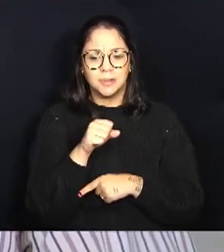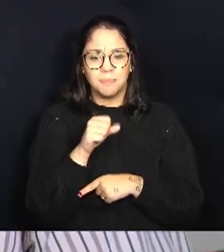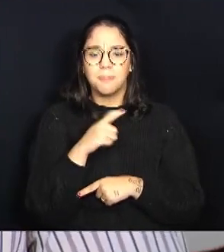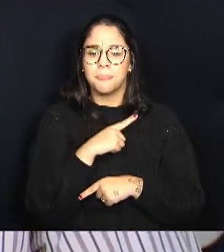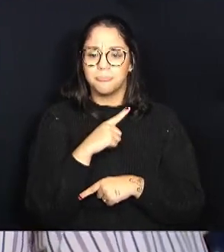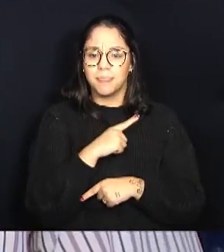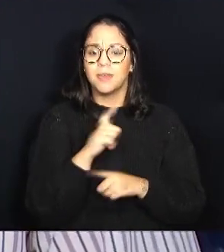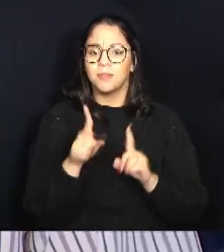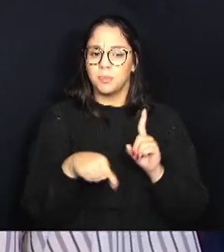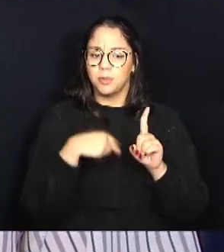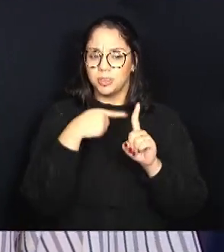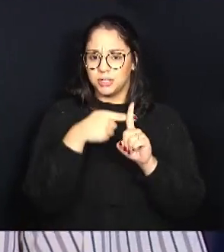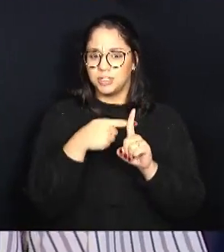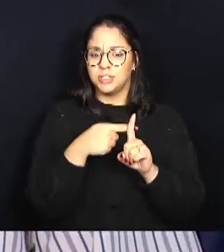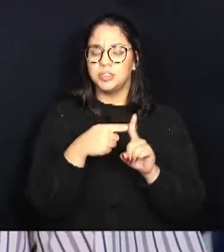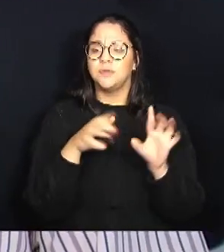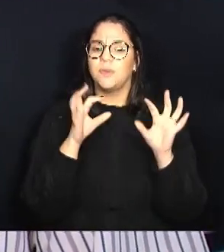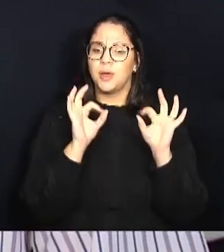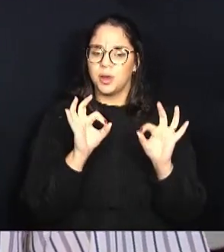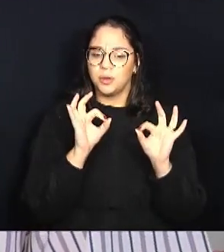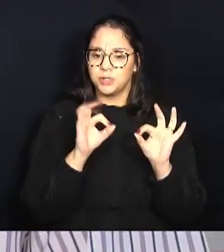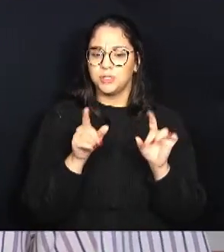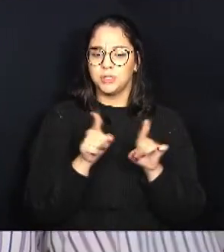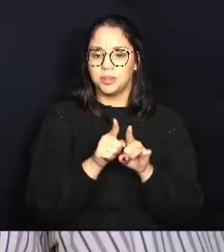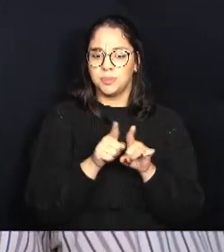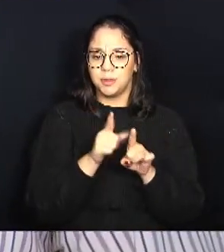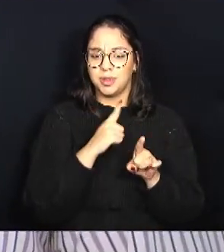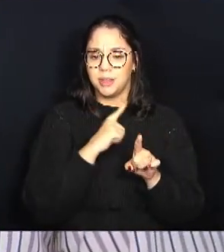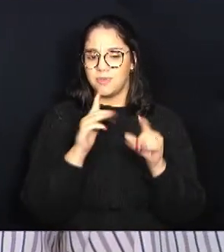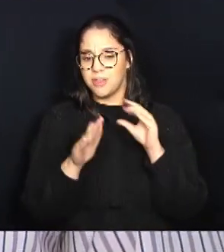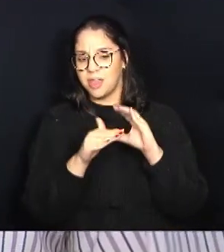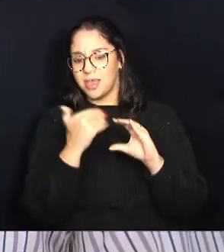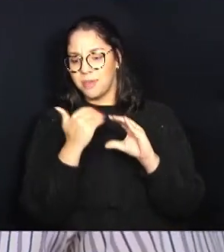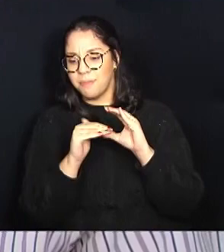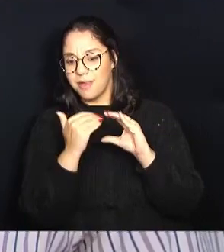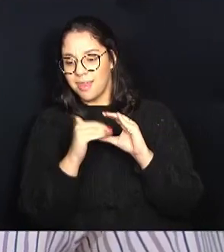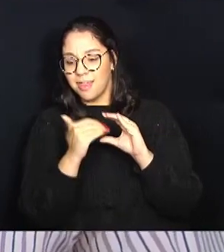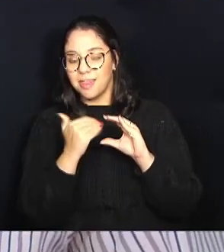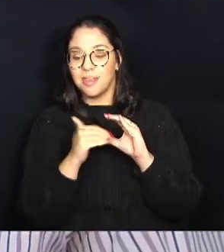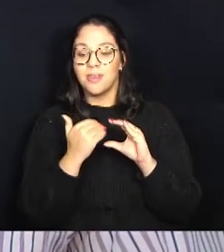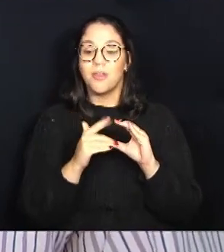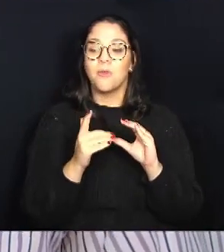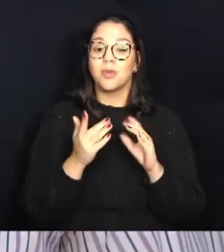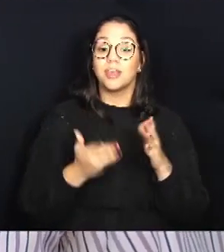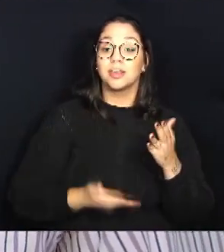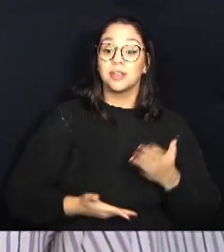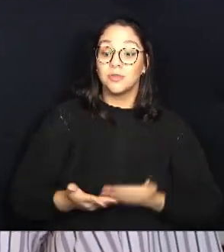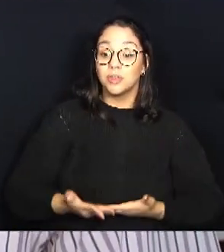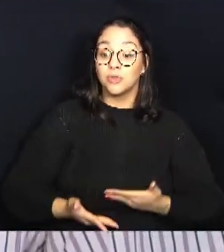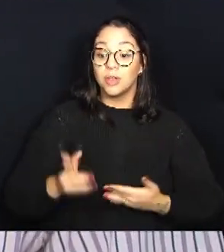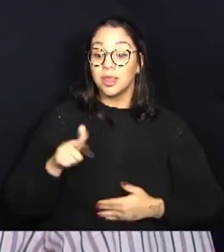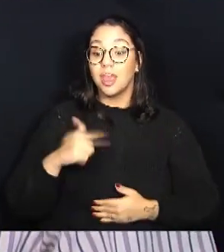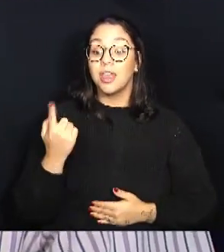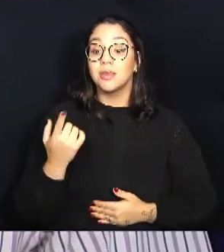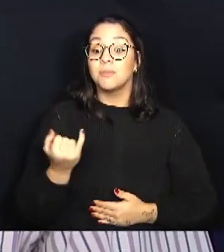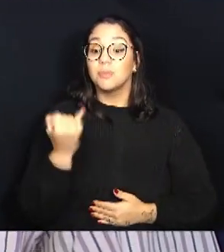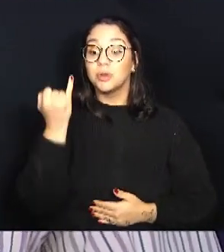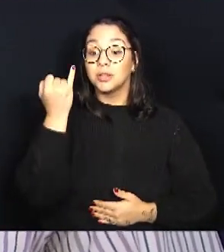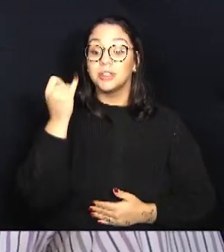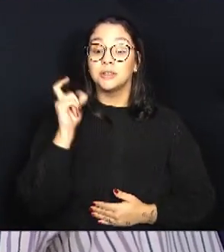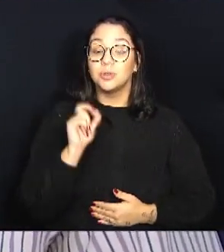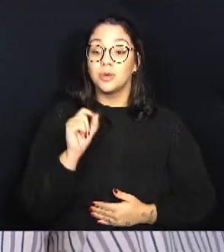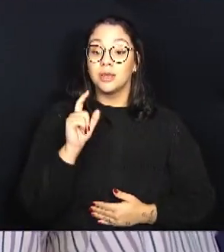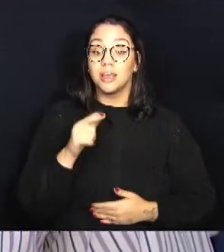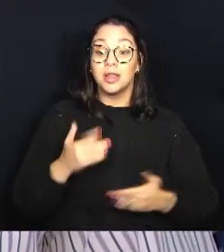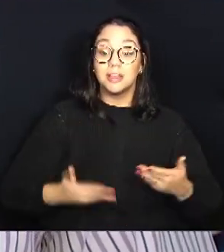positivo, tivemos elogios, até recebemos via e-mail de servidor, mostrando justamente essa importante, aonde o servidor ele